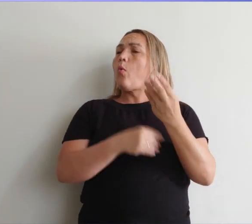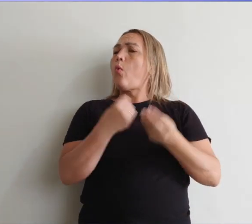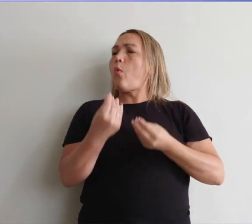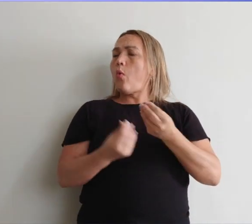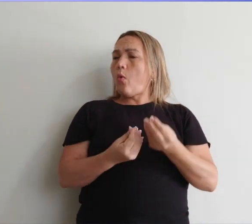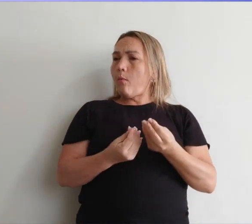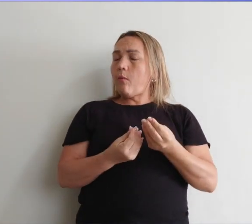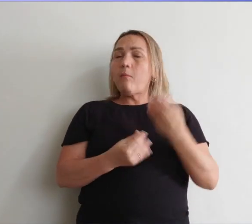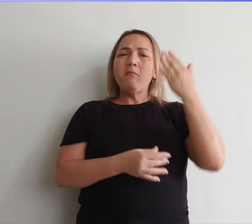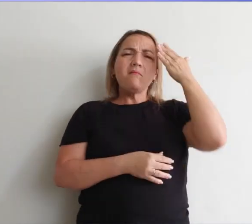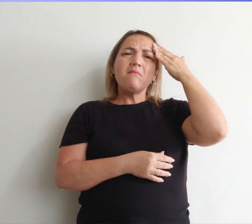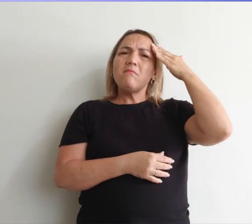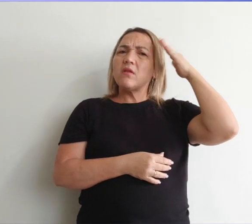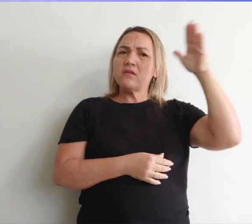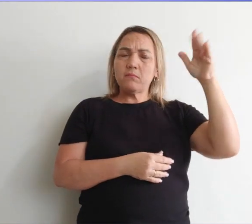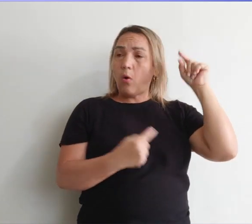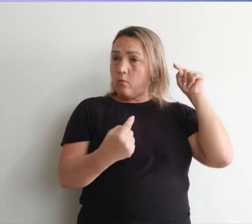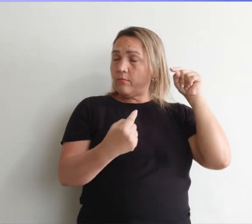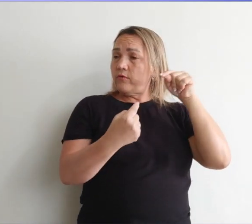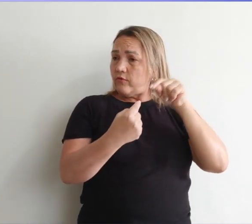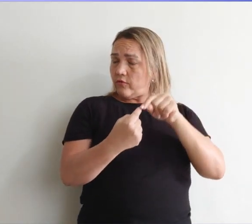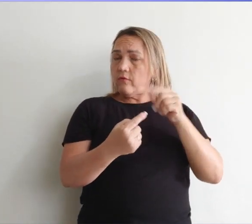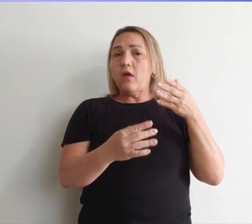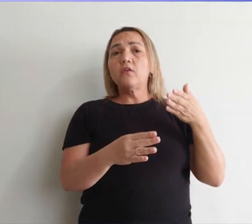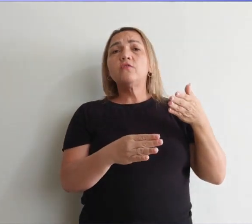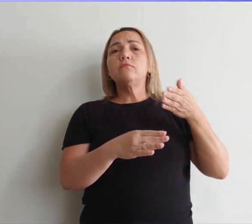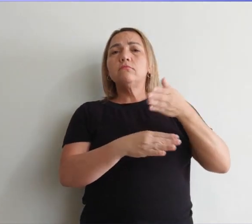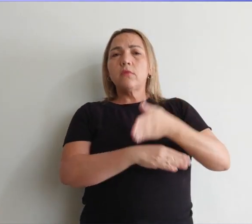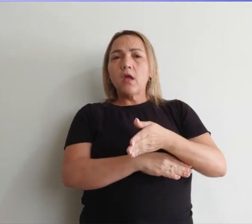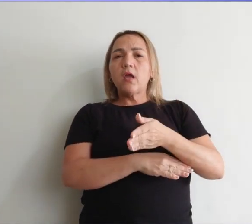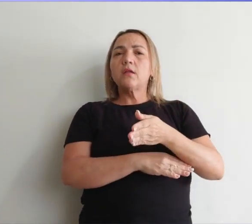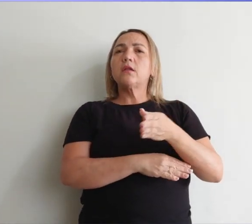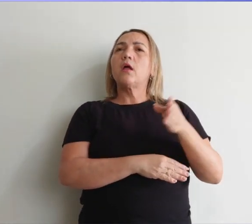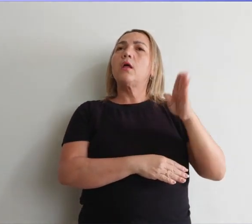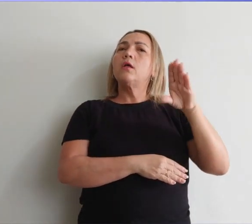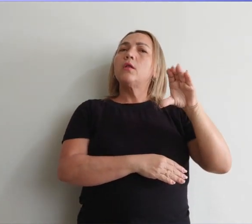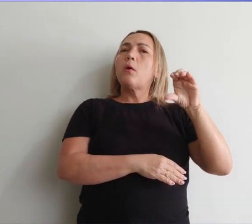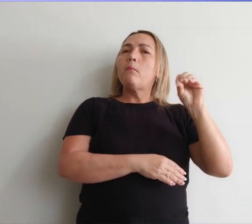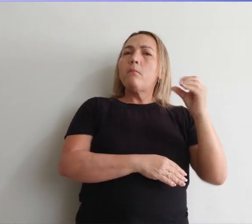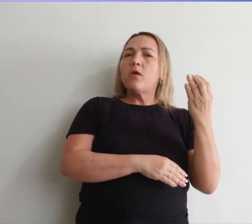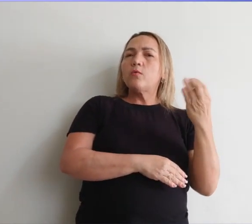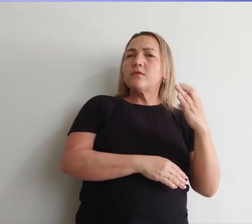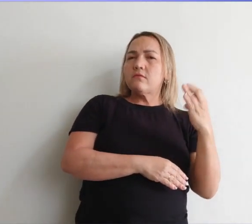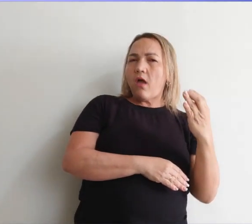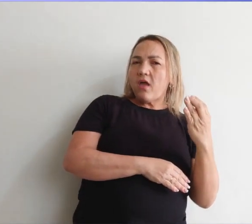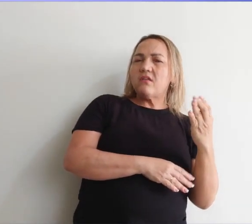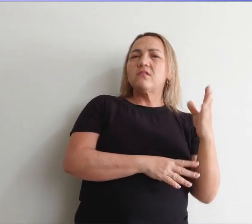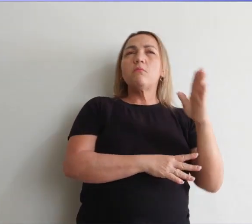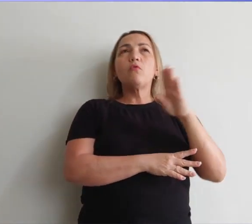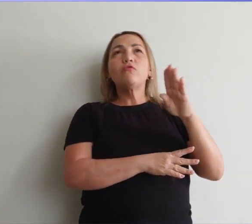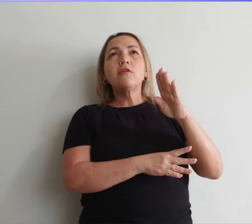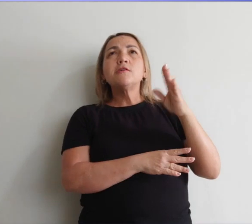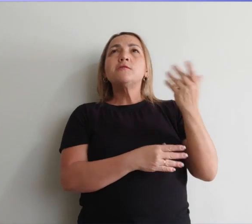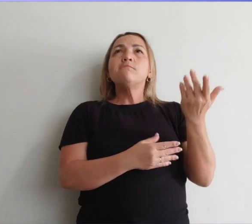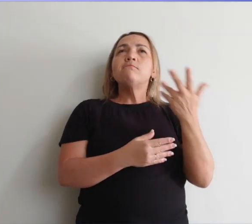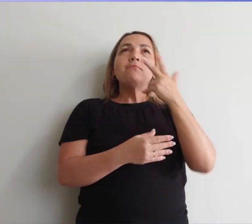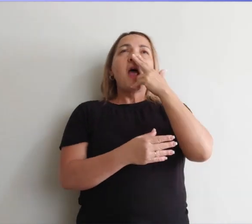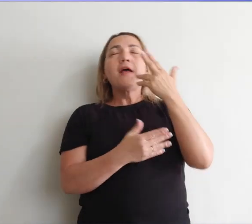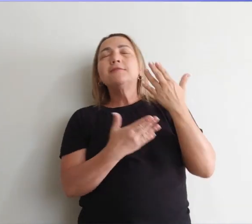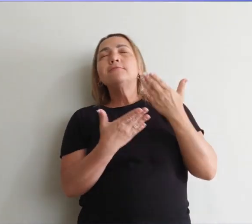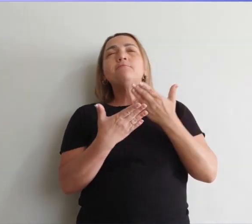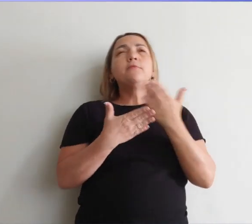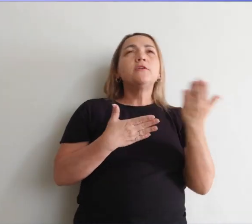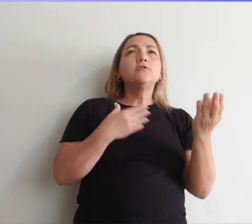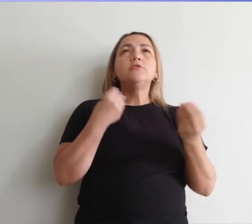de, principalmente quando a gente entra na área de biociências, de biologia, a gente fica muito perdido de, ok, para onde